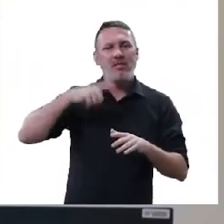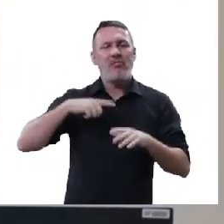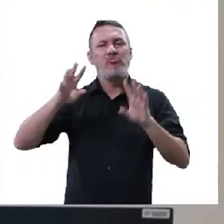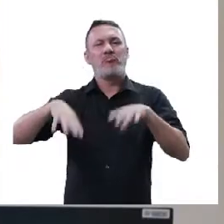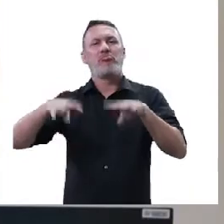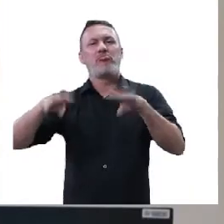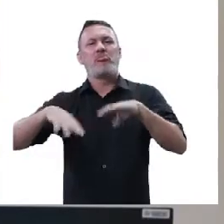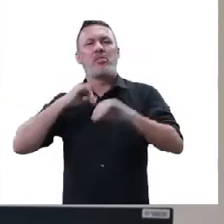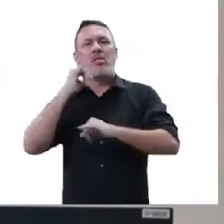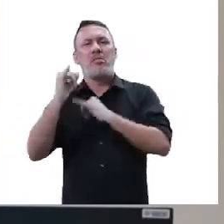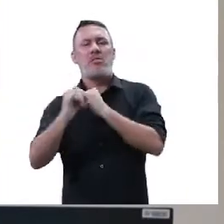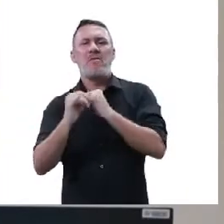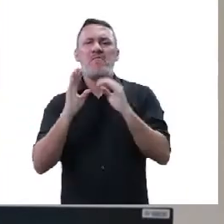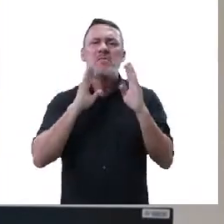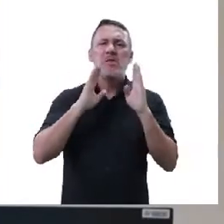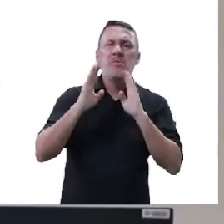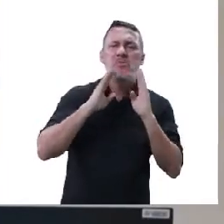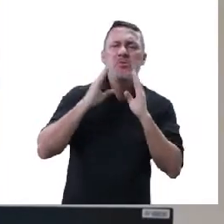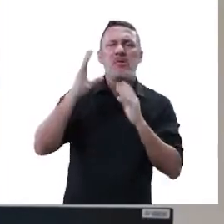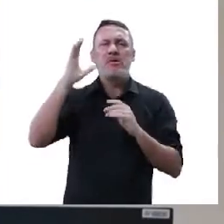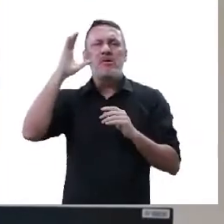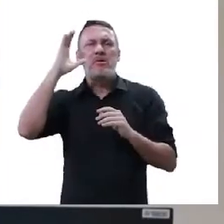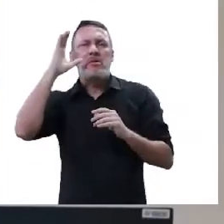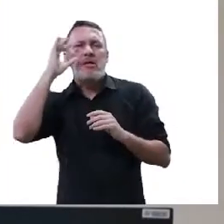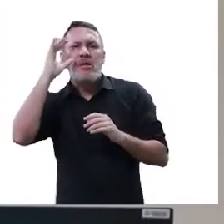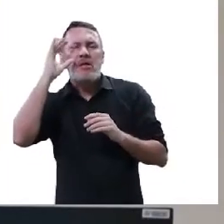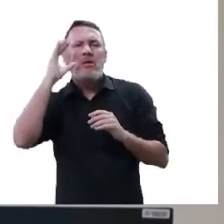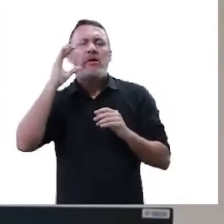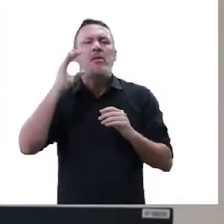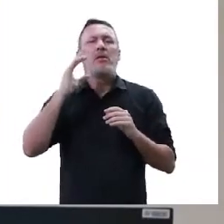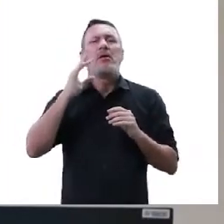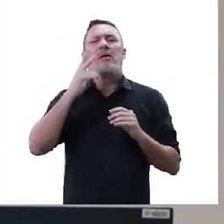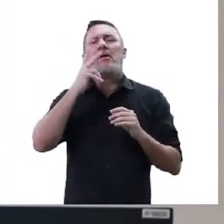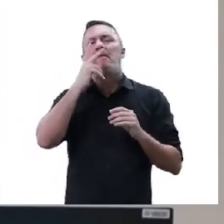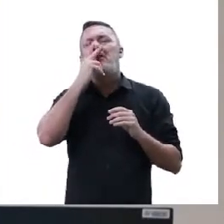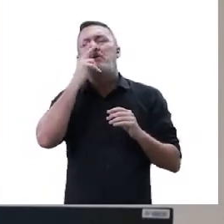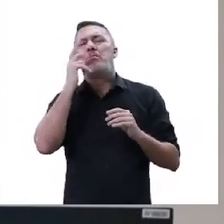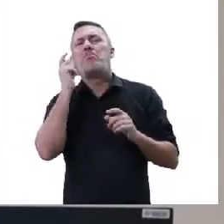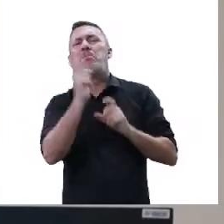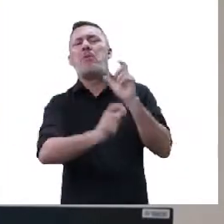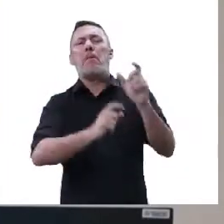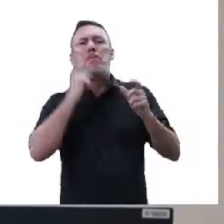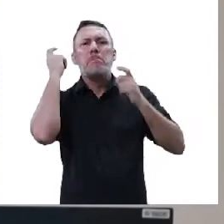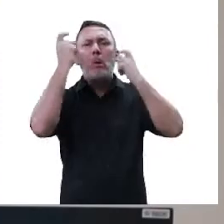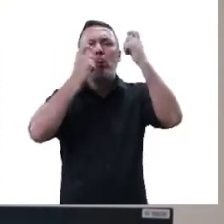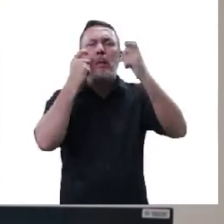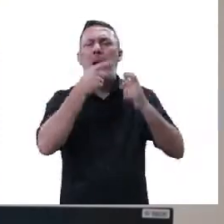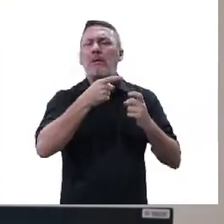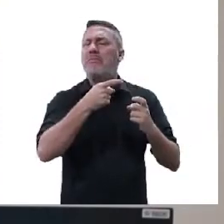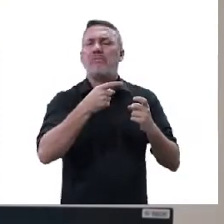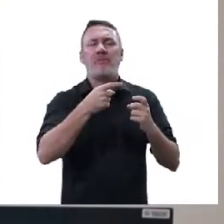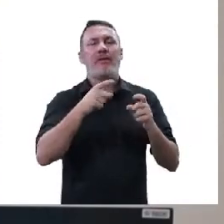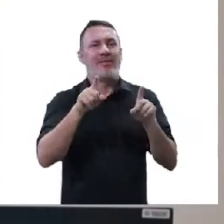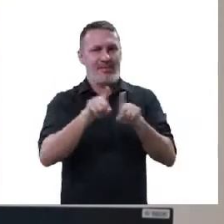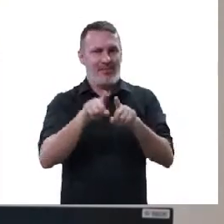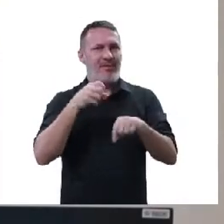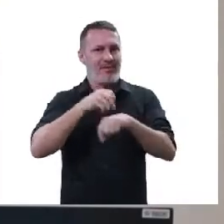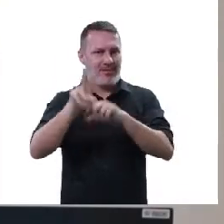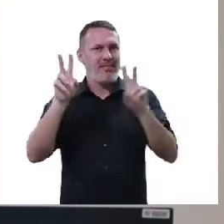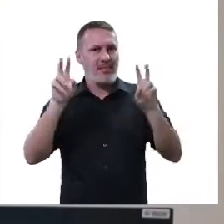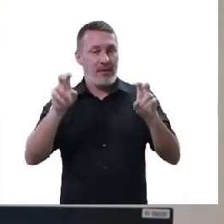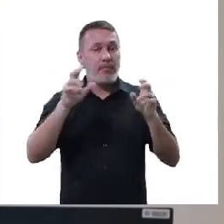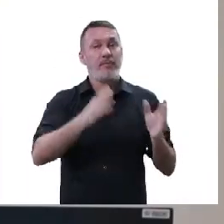vezes escrevem alguma coisa no Facebook, no Instagram, e às vezes não importam com o outro, e nós trabalhamos essa